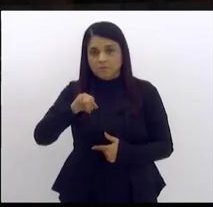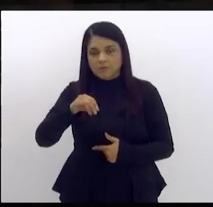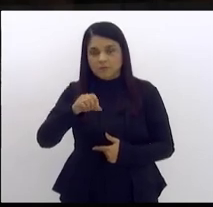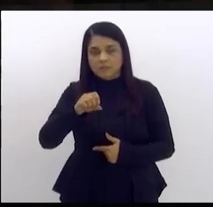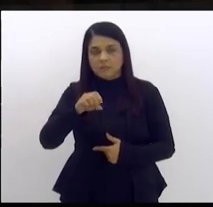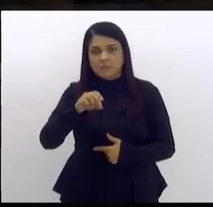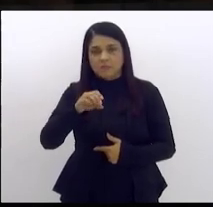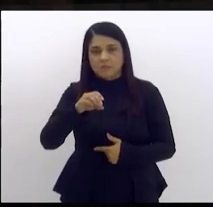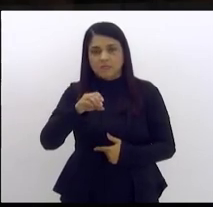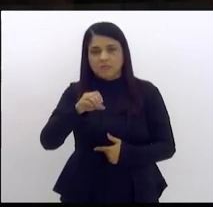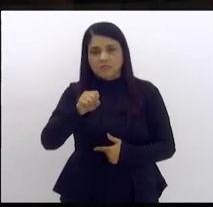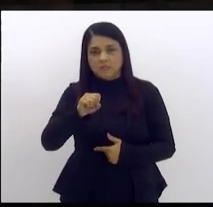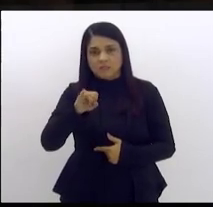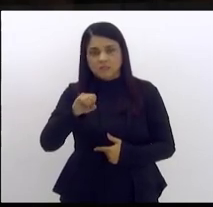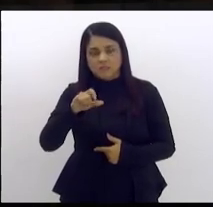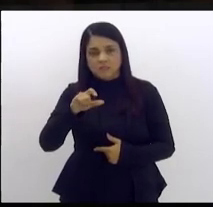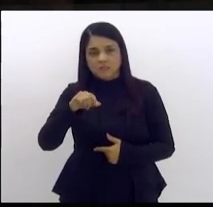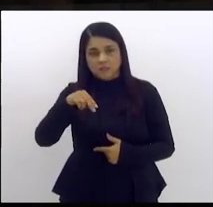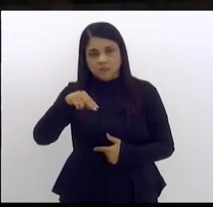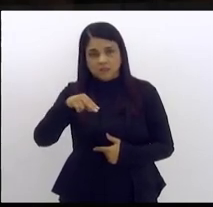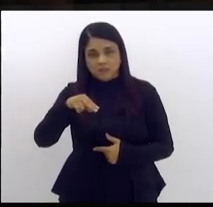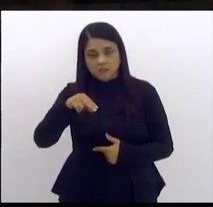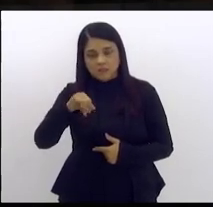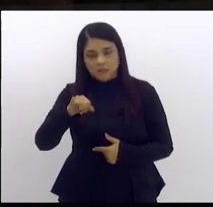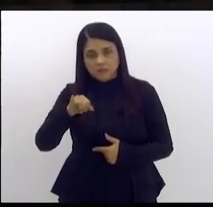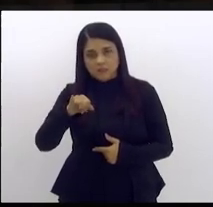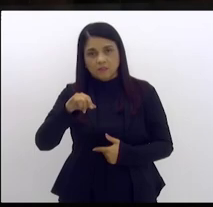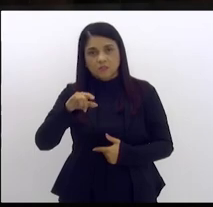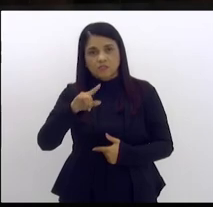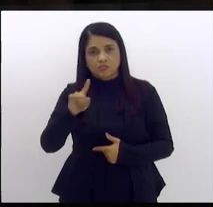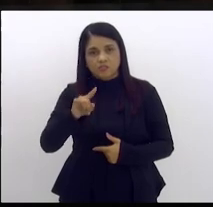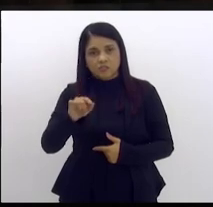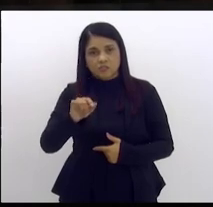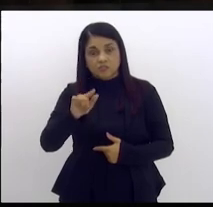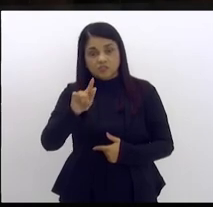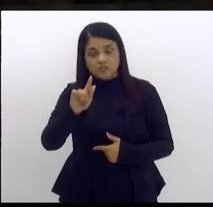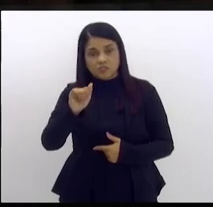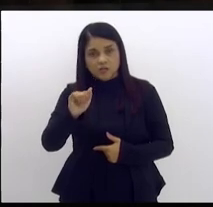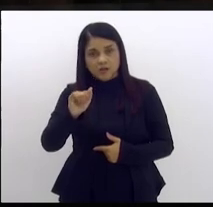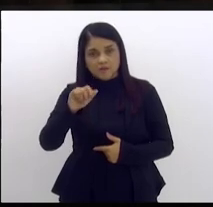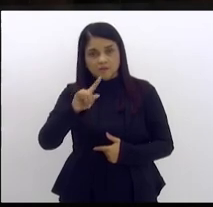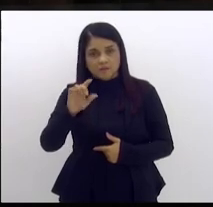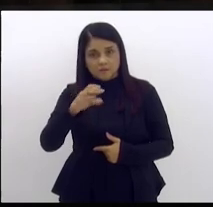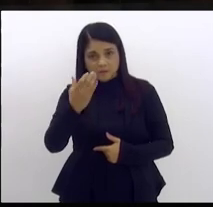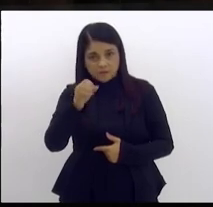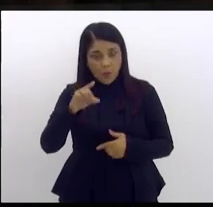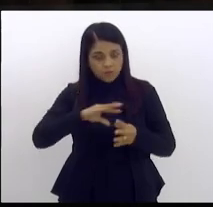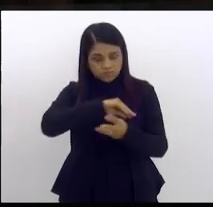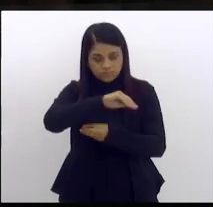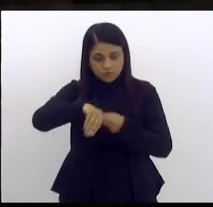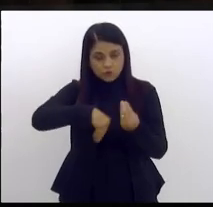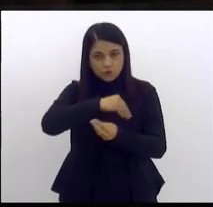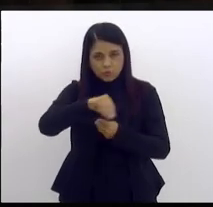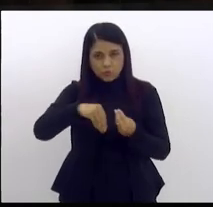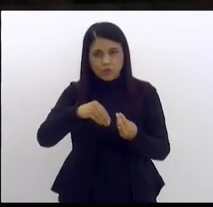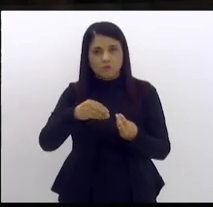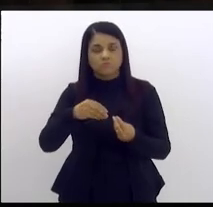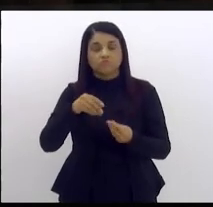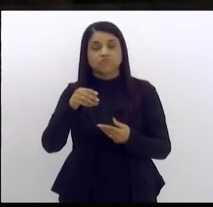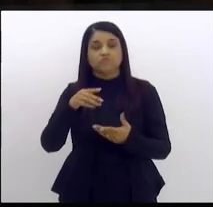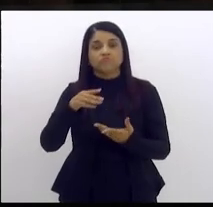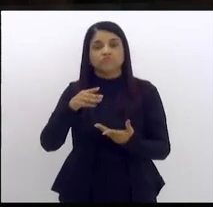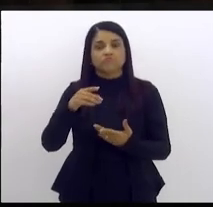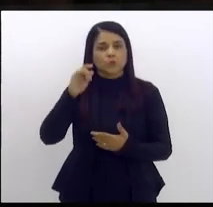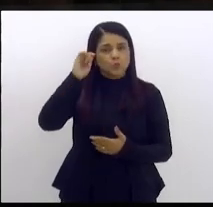onde o branco português verdadeiramente bigen com o negro e que